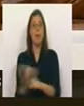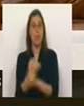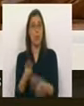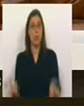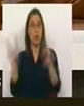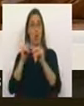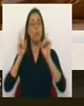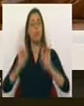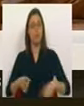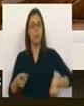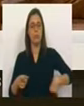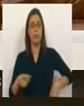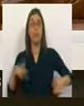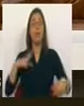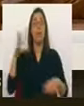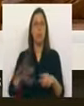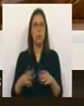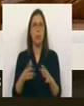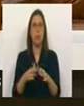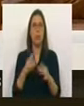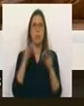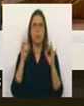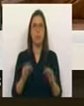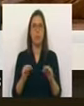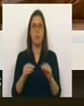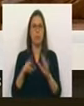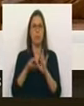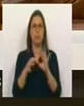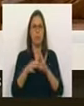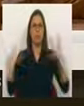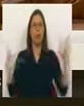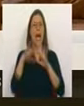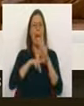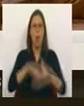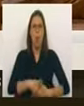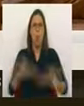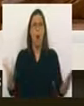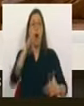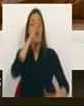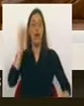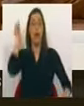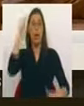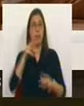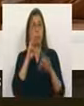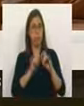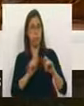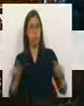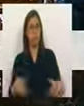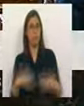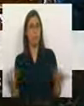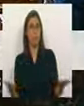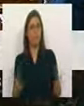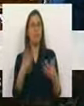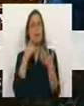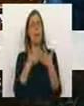serviço começou a operar em Portugal na mais absoluta desregulação e com o Governo da República a assistir.